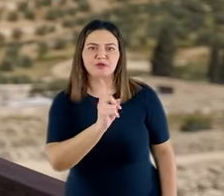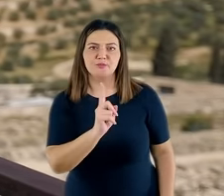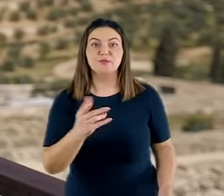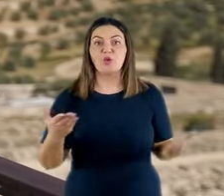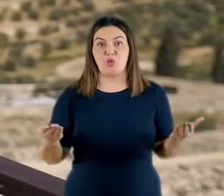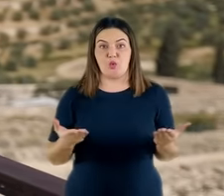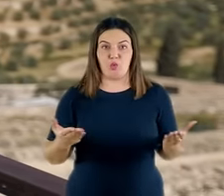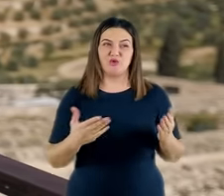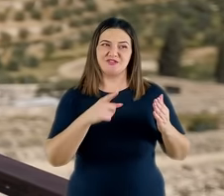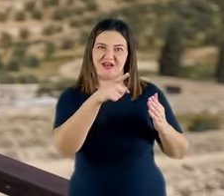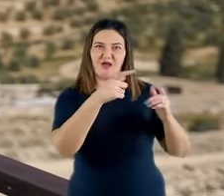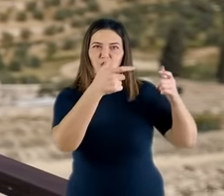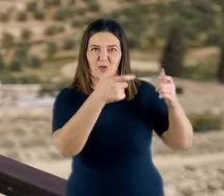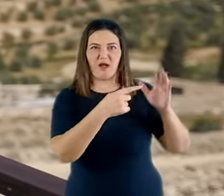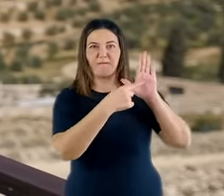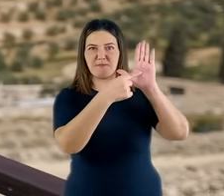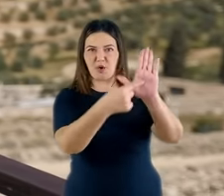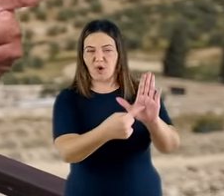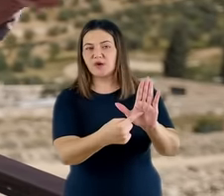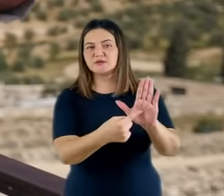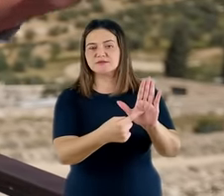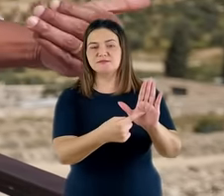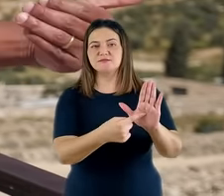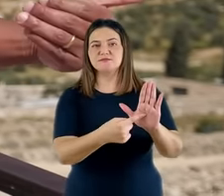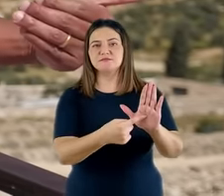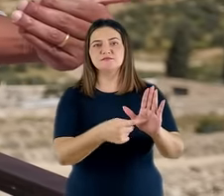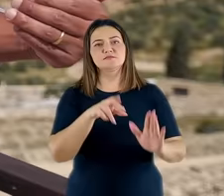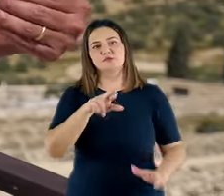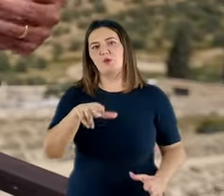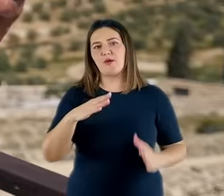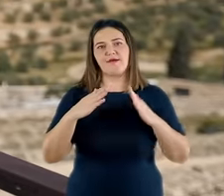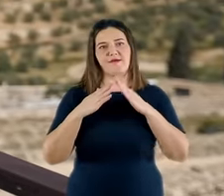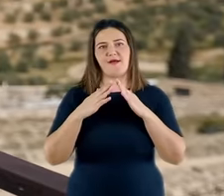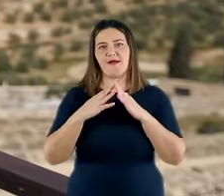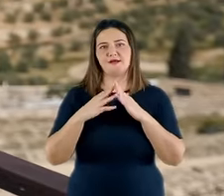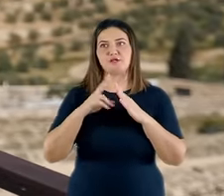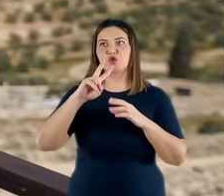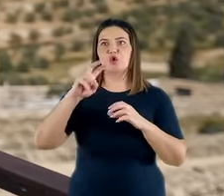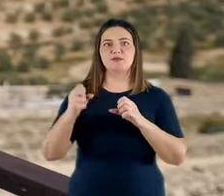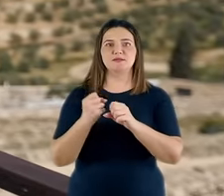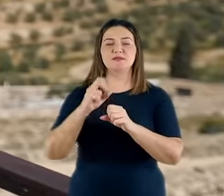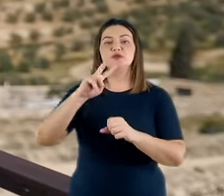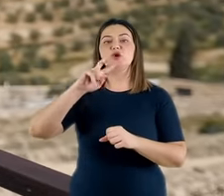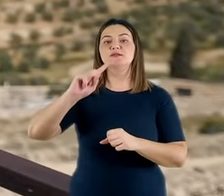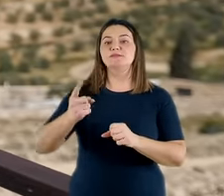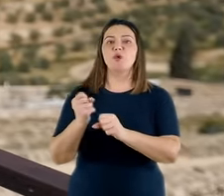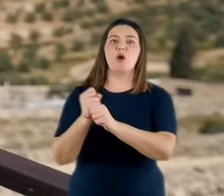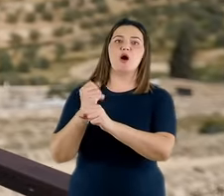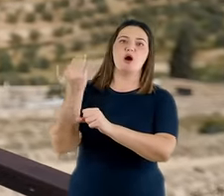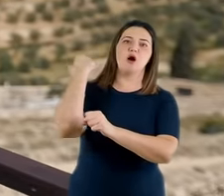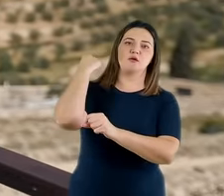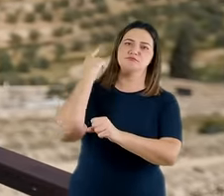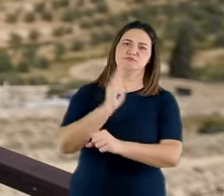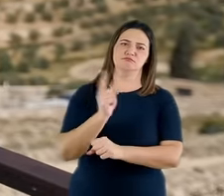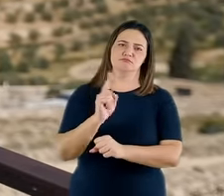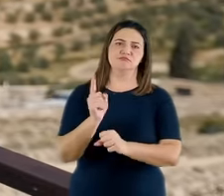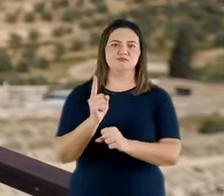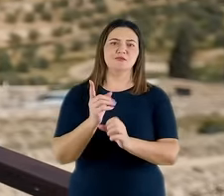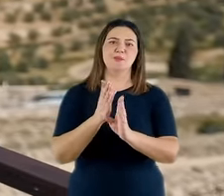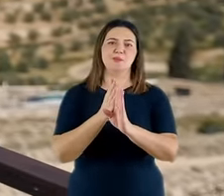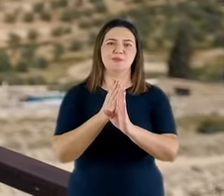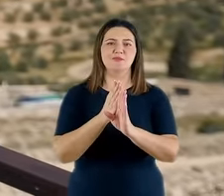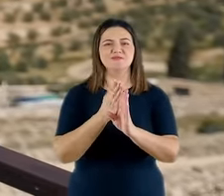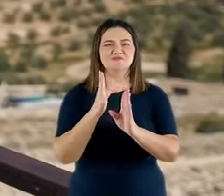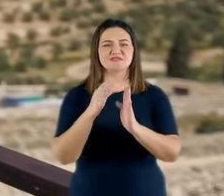esta casa que hoje é mostrada como sendo o local do cenáculo não é uma casa de 2000 anos, é uma casa do período